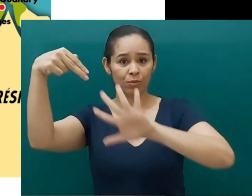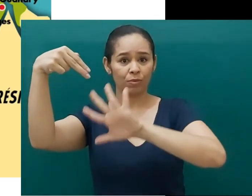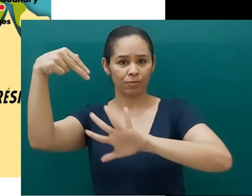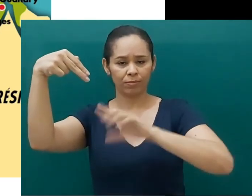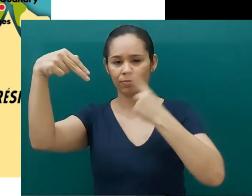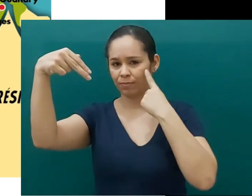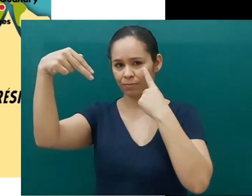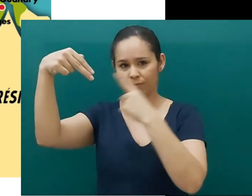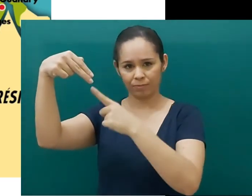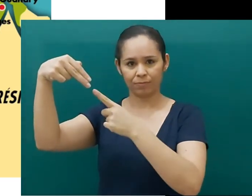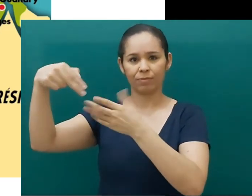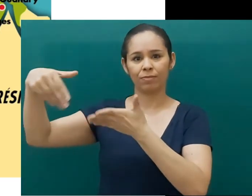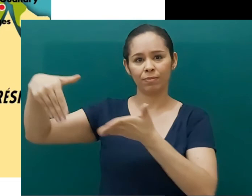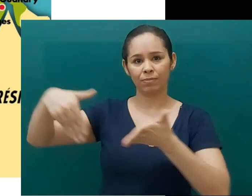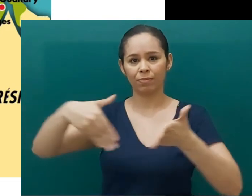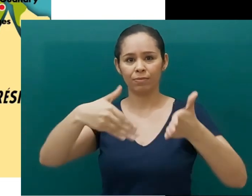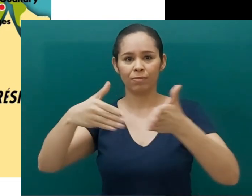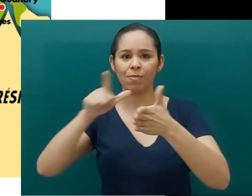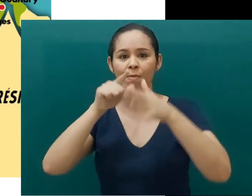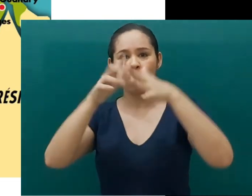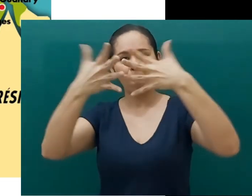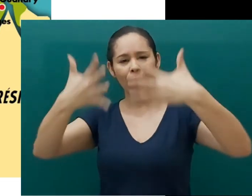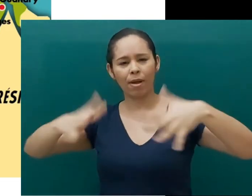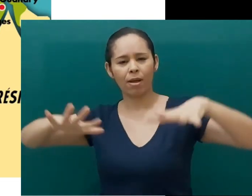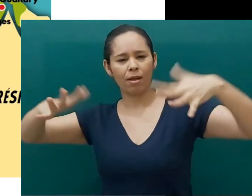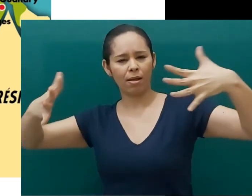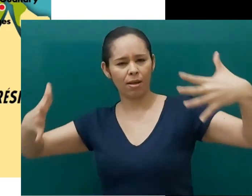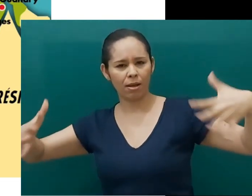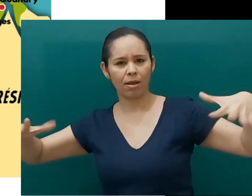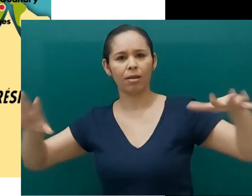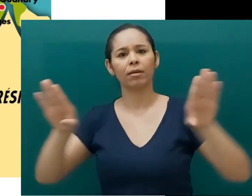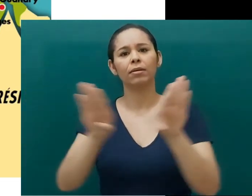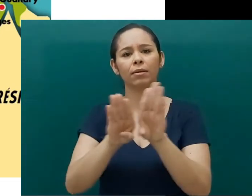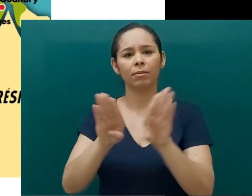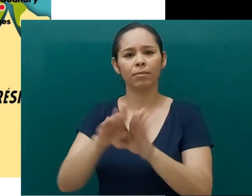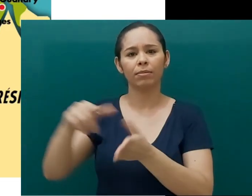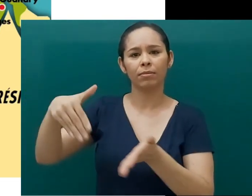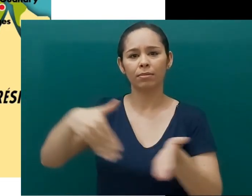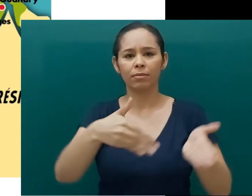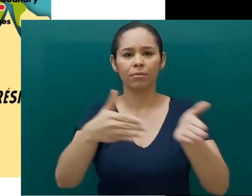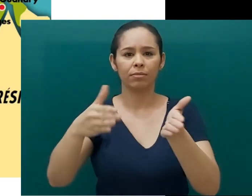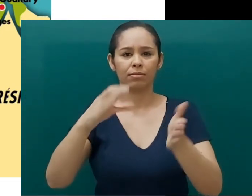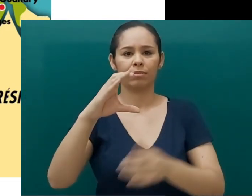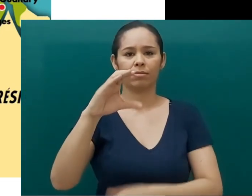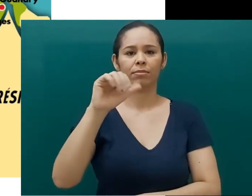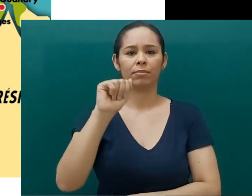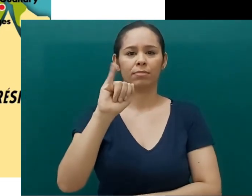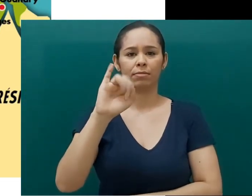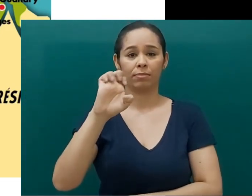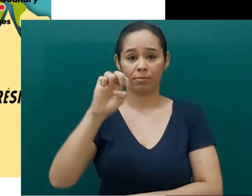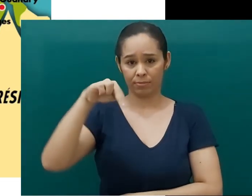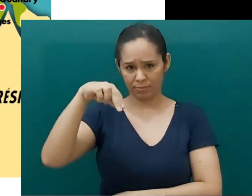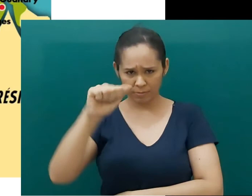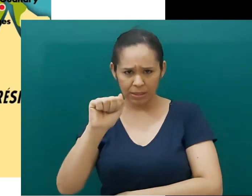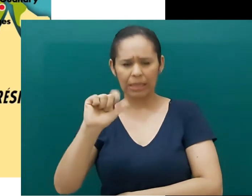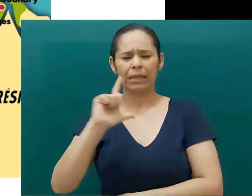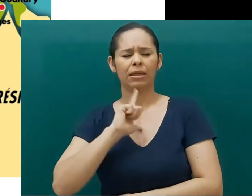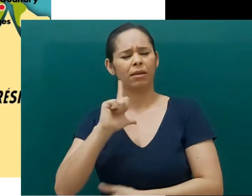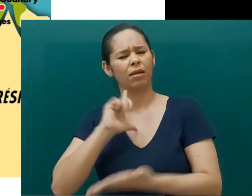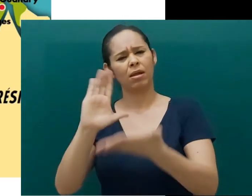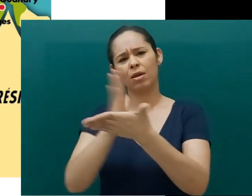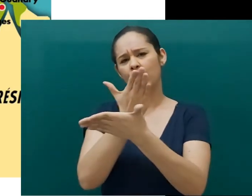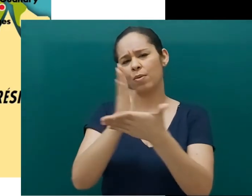na região que é banhada pelo Oceano Atlântico, que tem ali o Rio Cayena também. Você tem